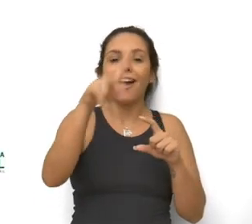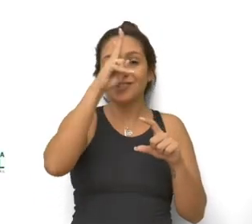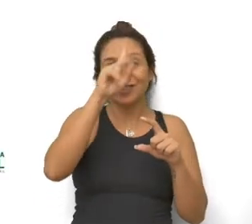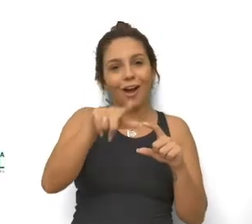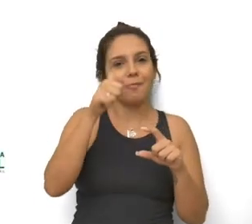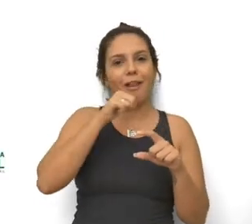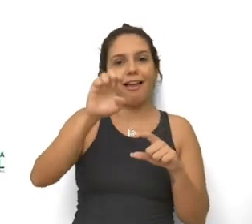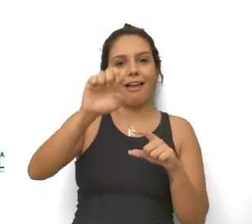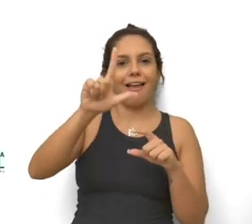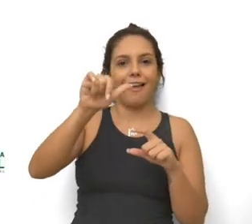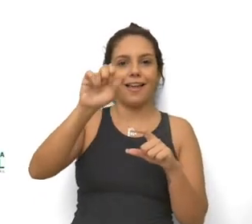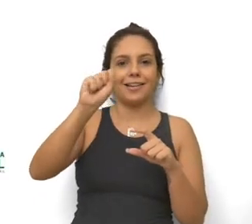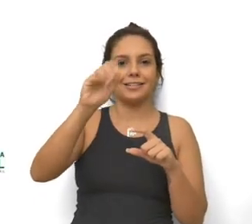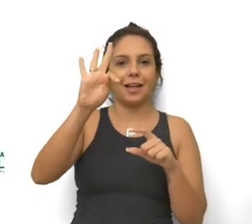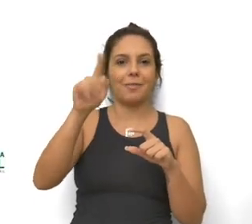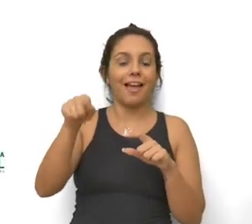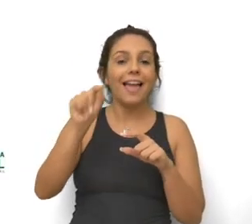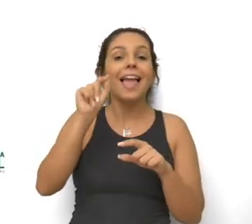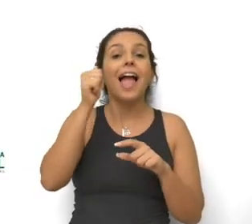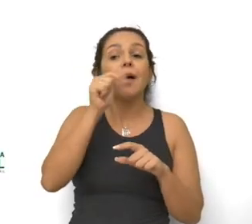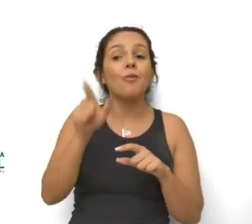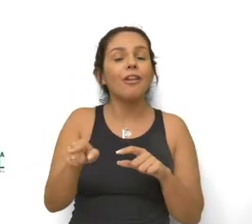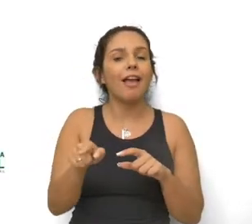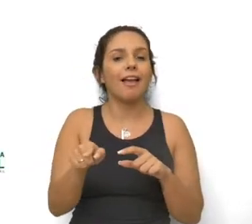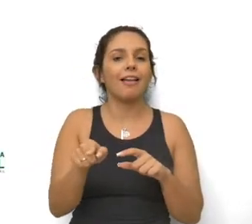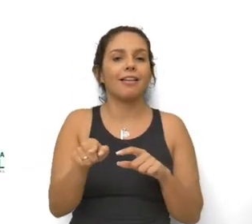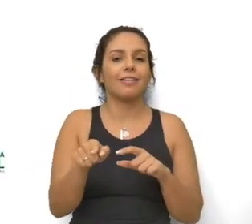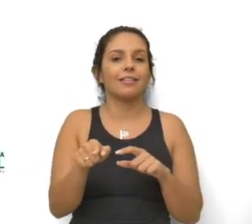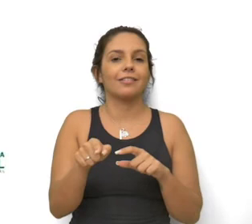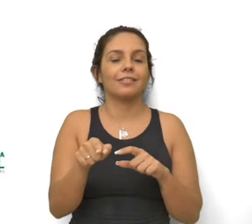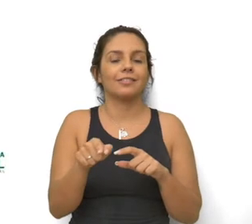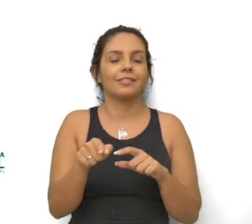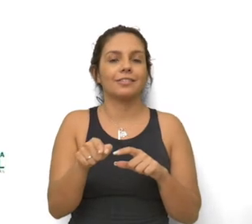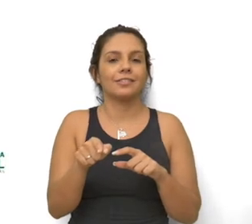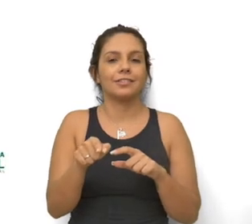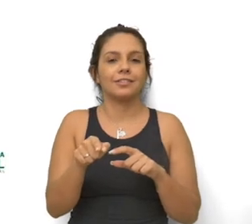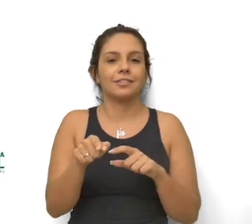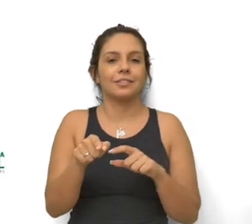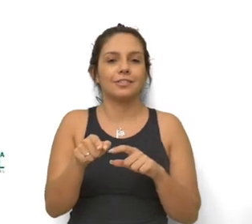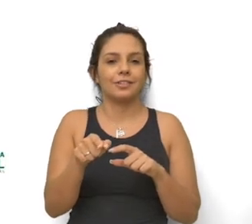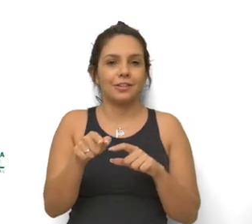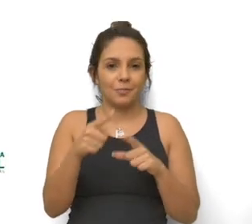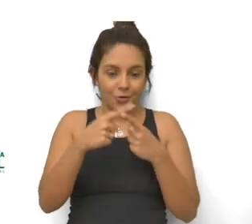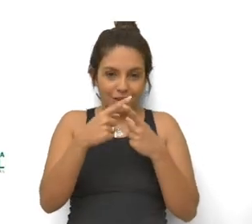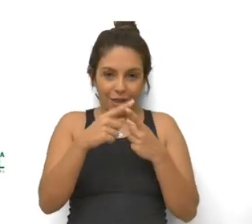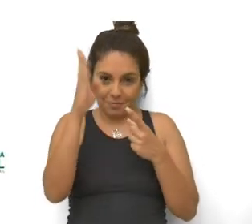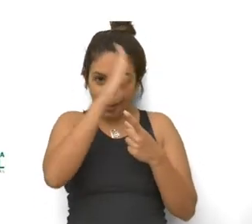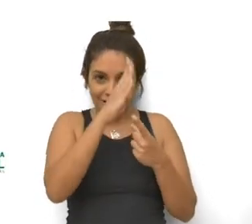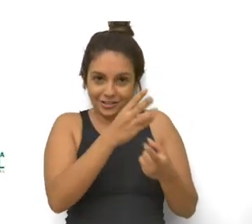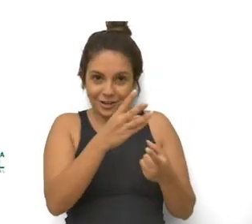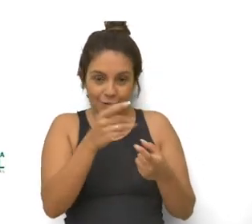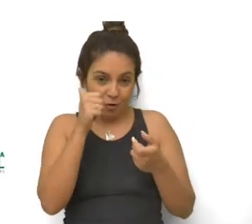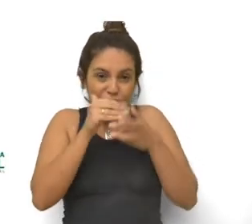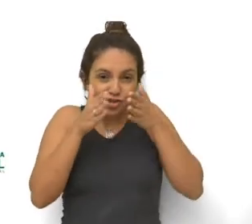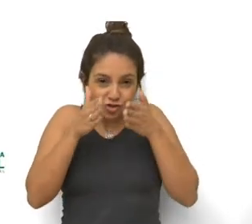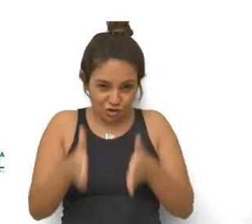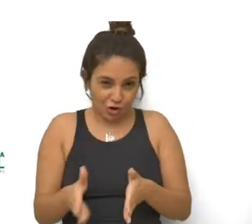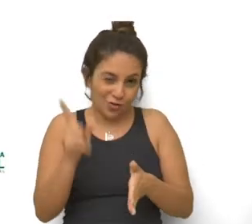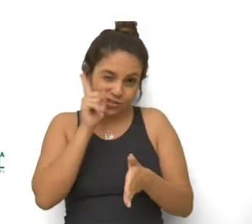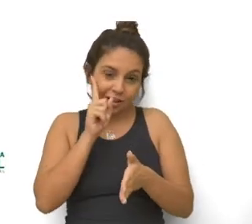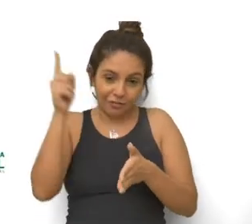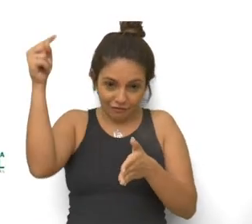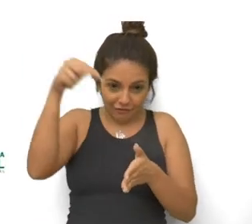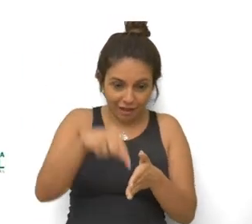as condições que essa mulher chegou aqui e a quentura que o Brasil deu para ela, entende? Sim.